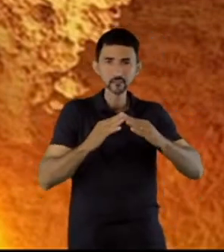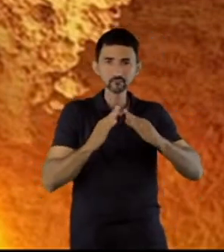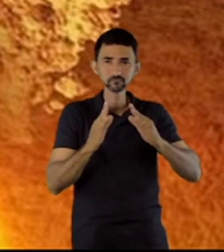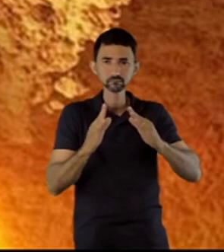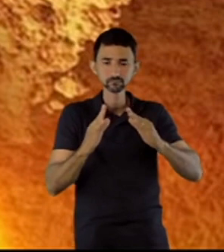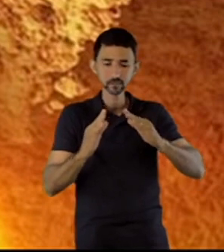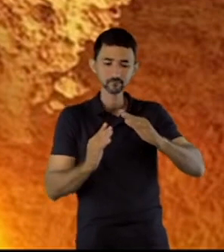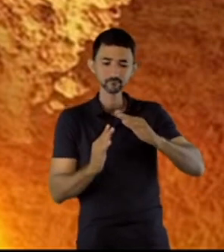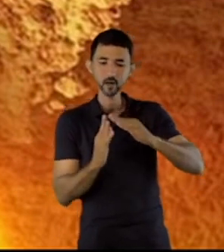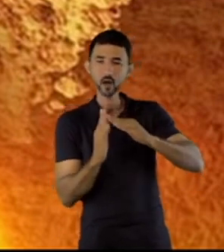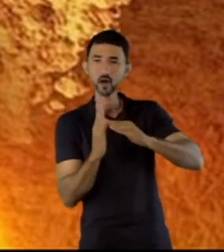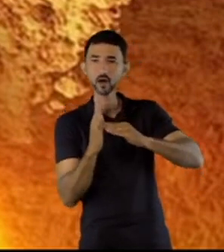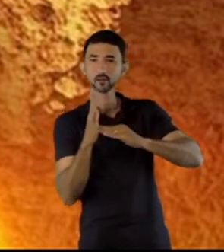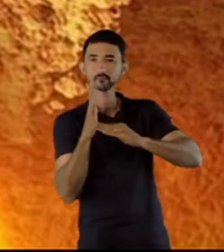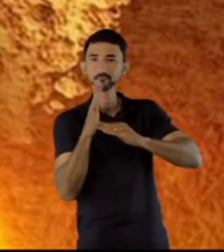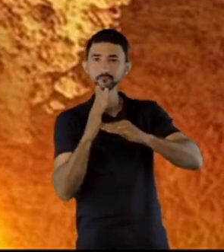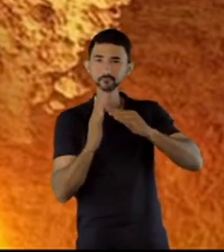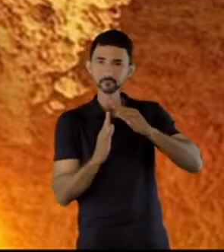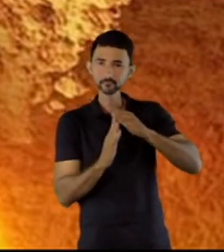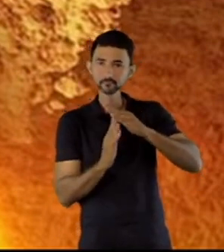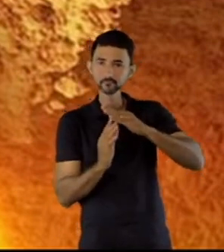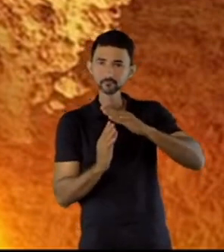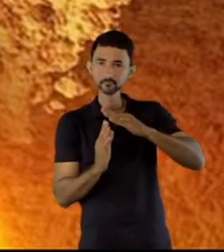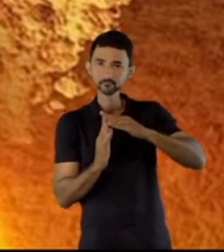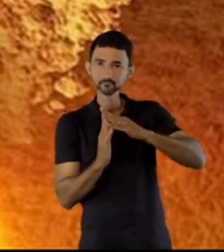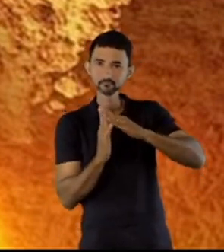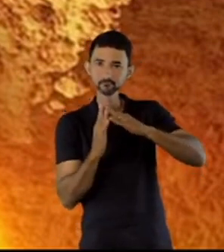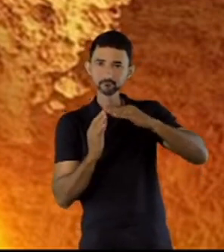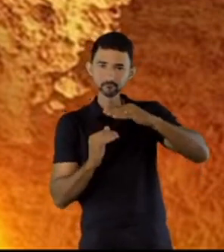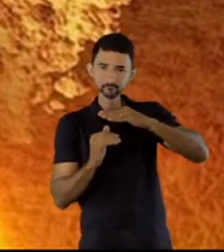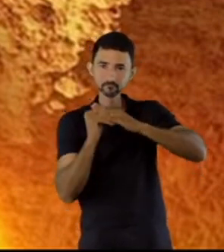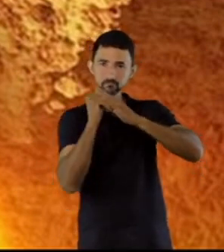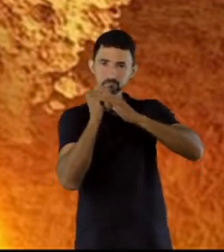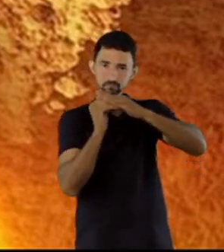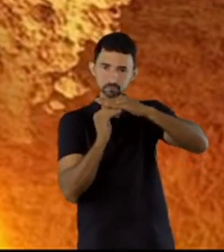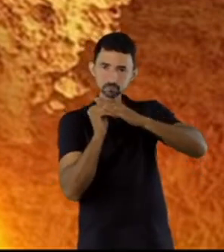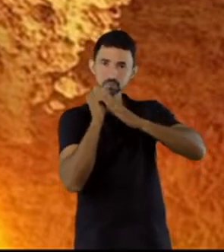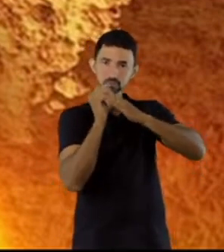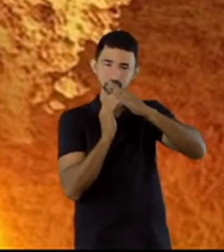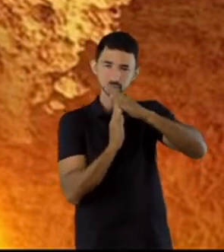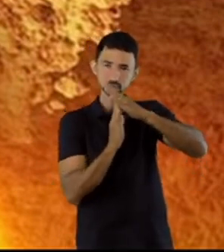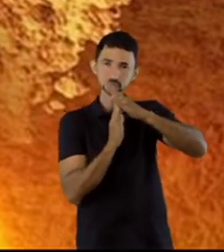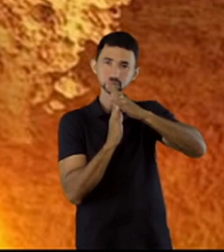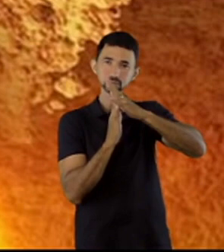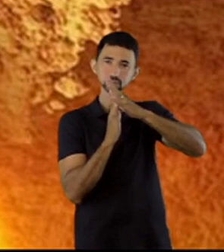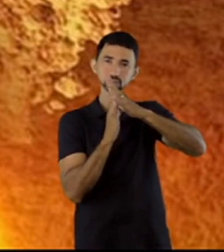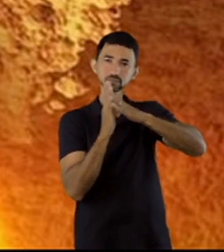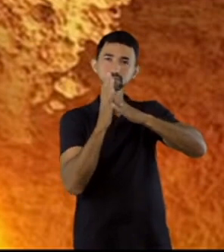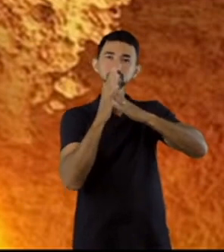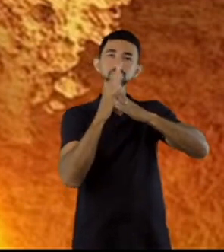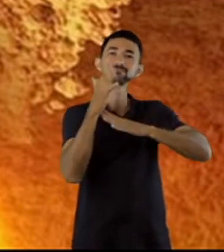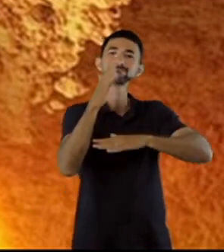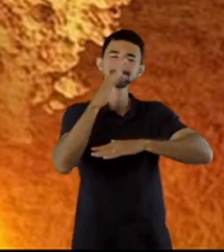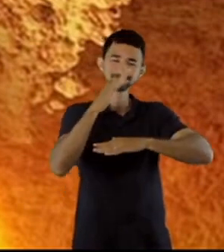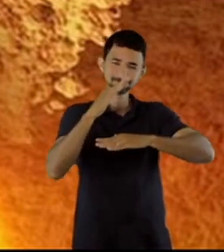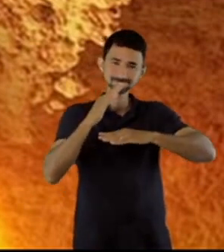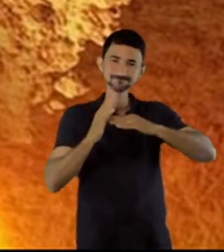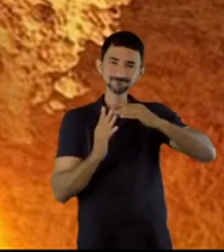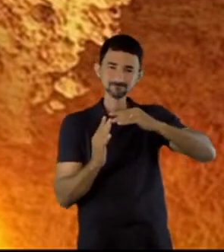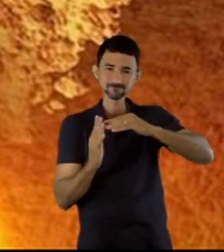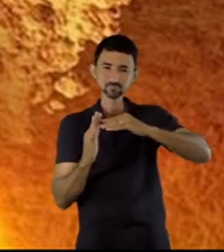aberturas por onde esse magma ele consegue sair, ele consegue